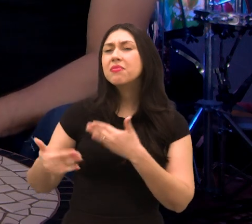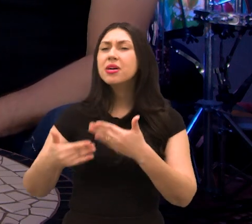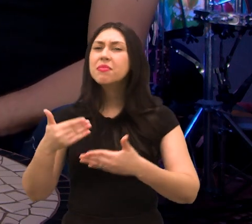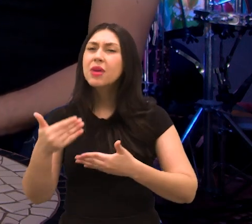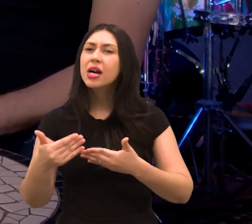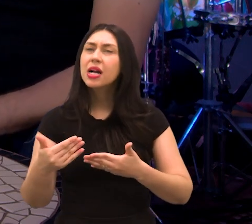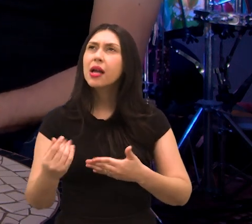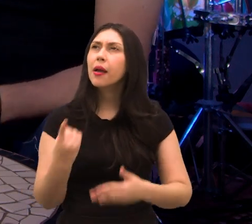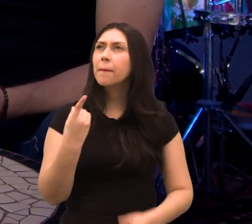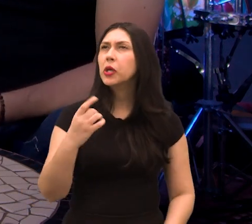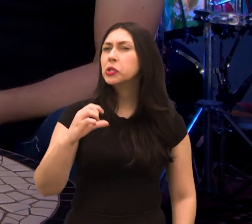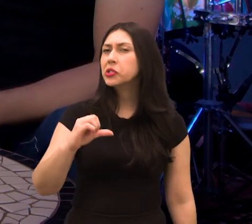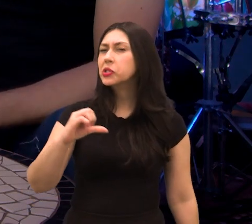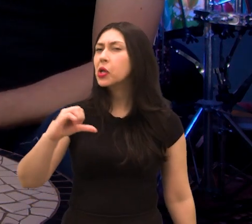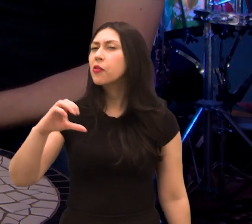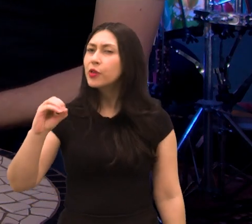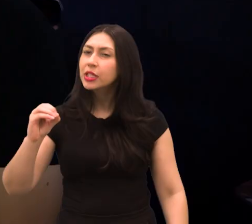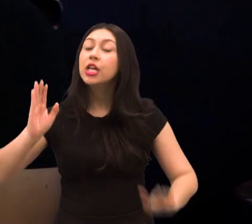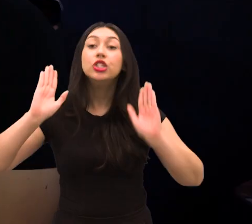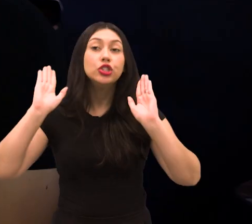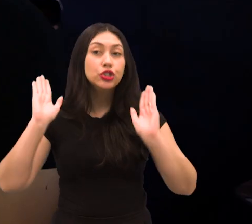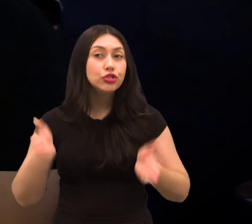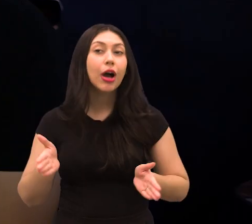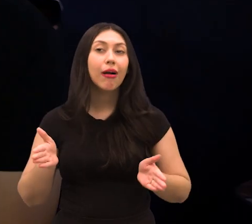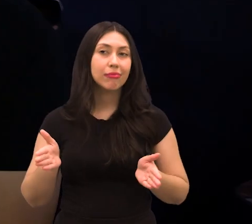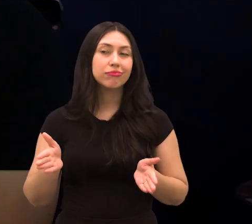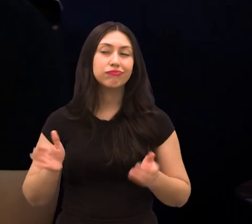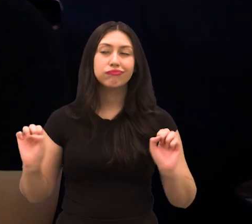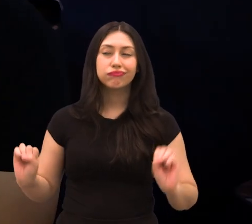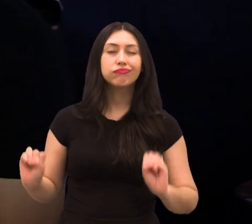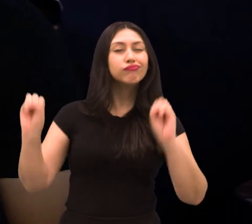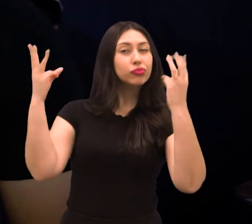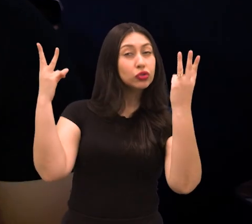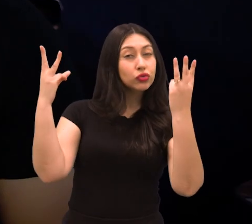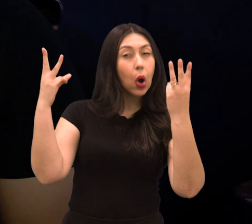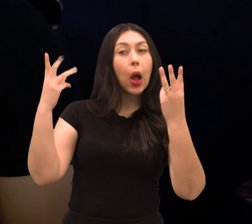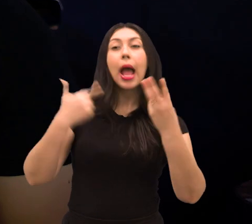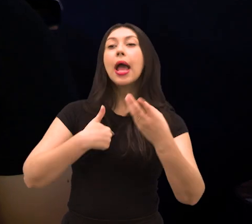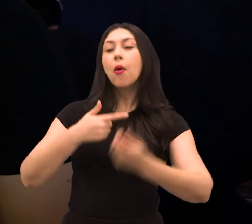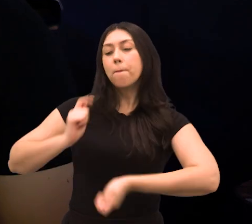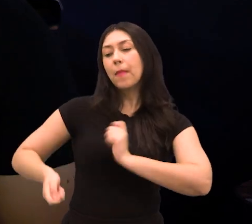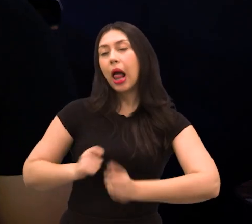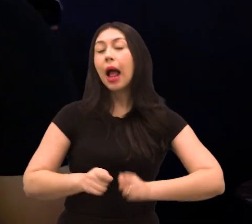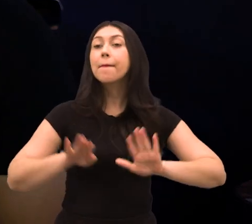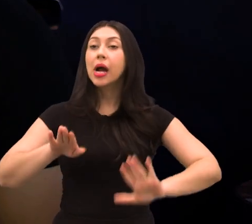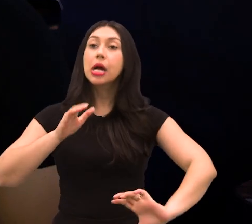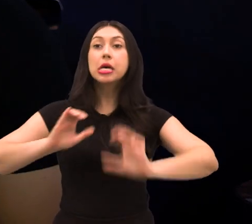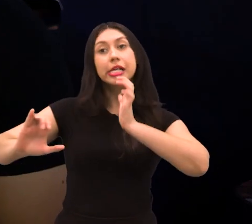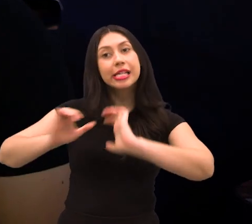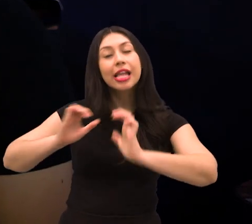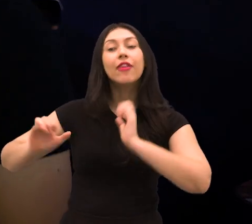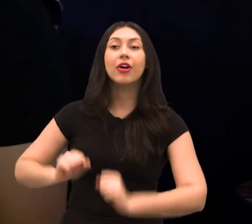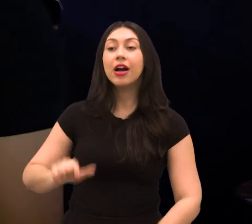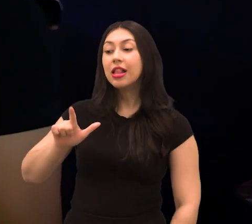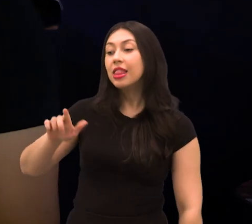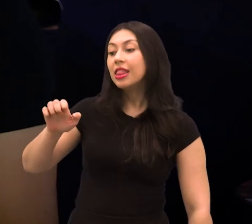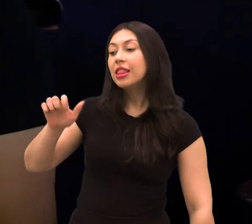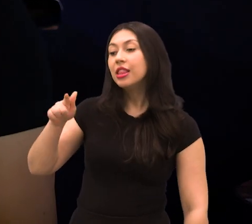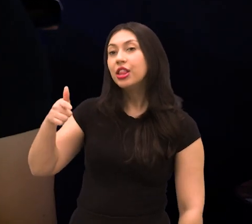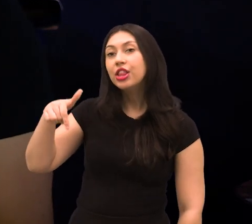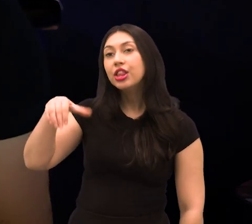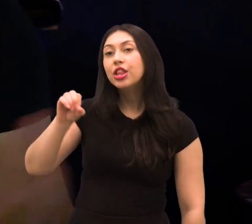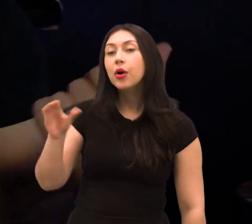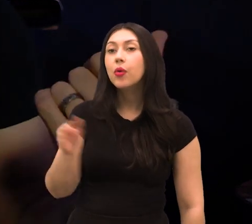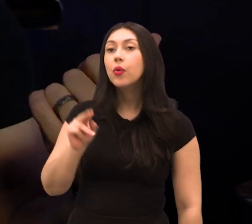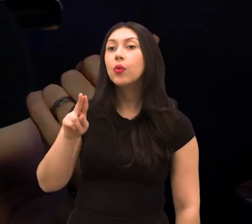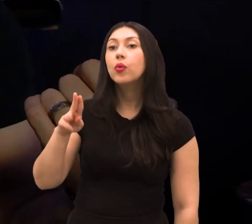em 90, como a gente já vendia os shows, eu cantava também tocando bateria, algumas músicas da Legião Urbana, e cantava